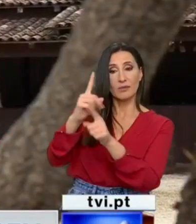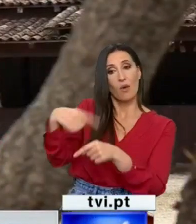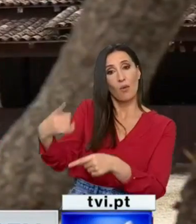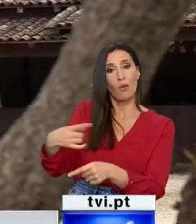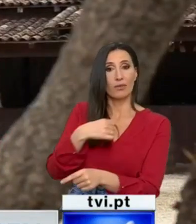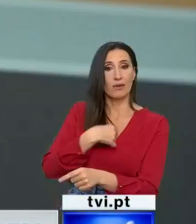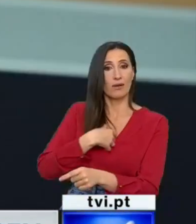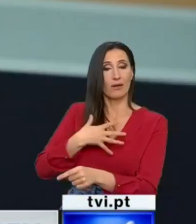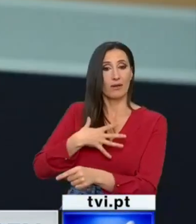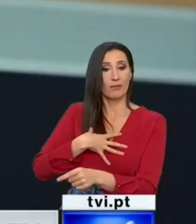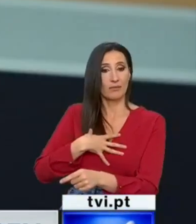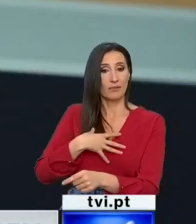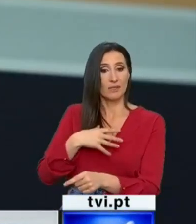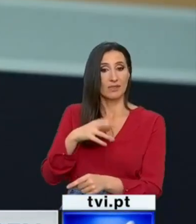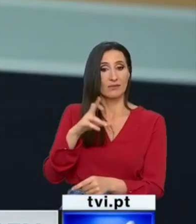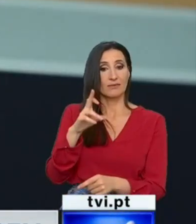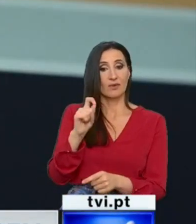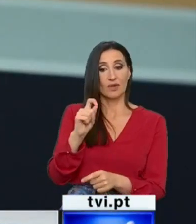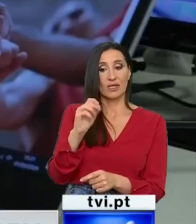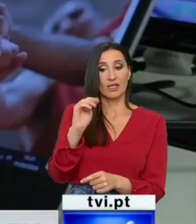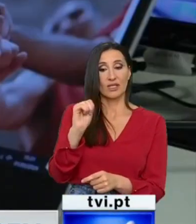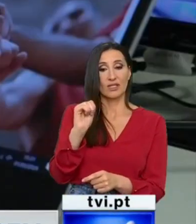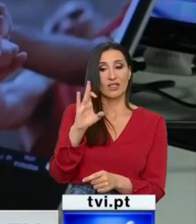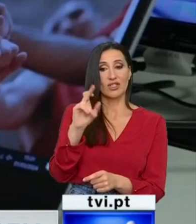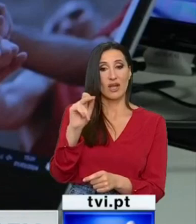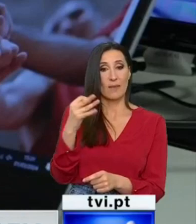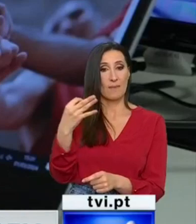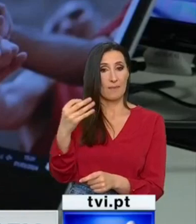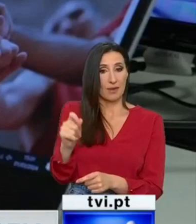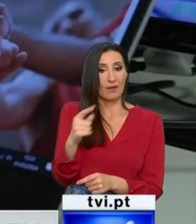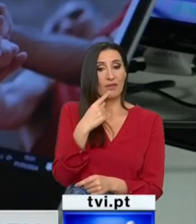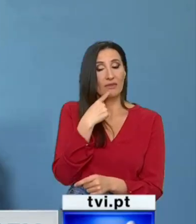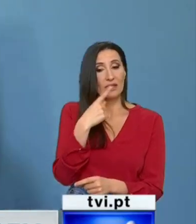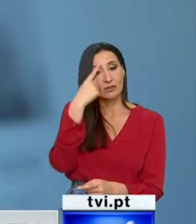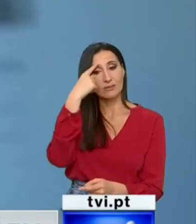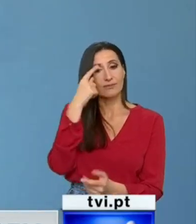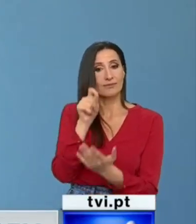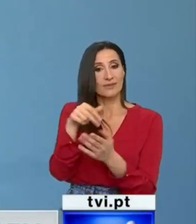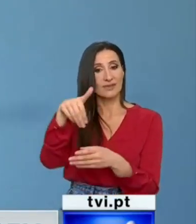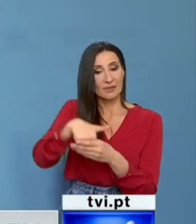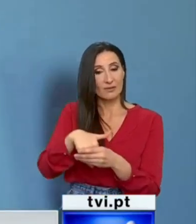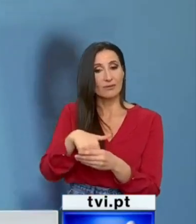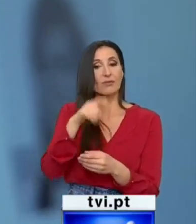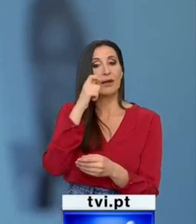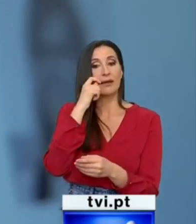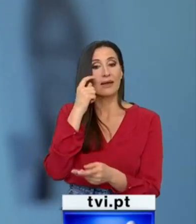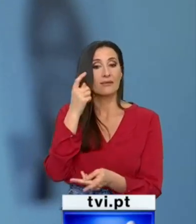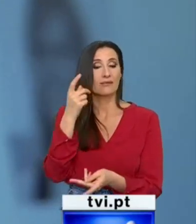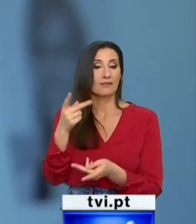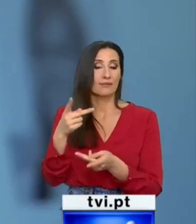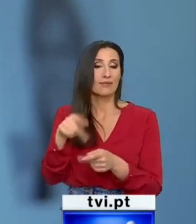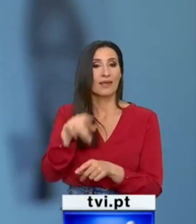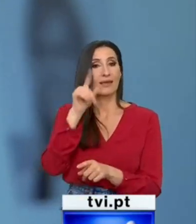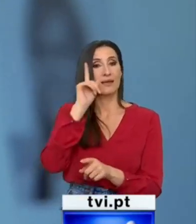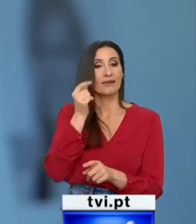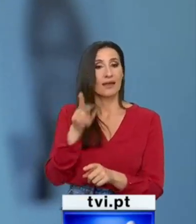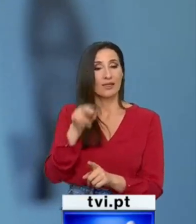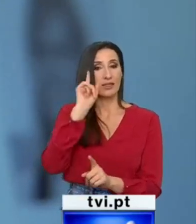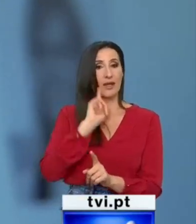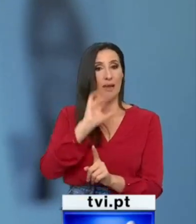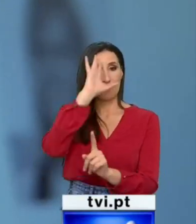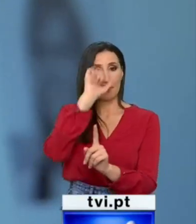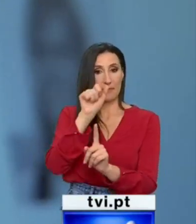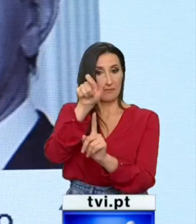outra entidade, a Reshape. A organização tem como consultores a antiga ministra dos Negócios Estrangeiros,